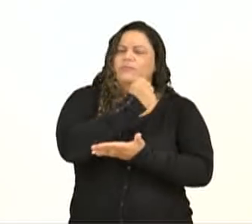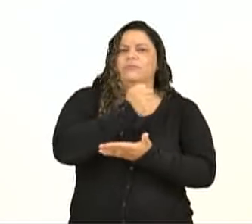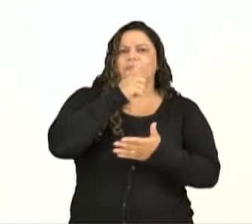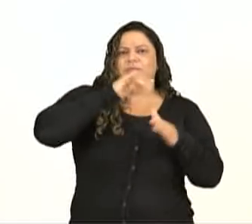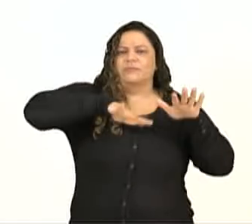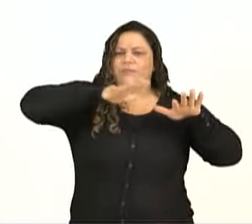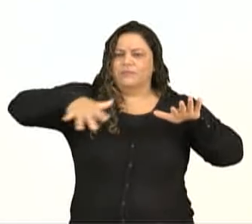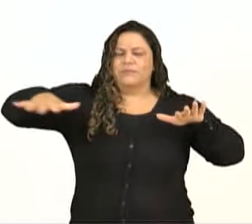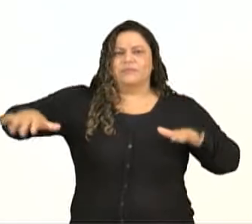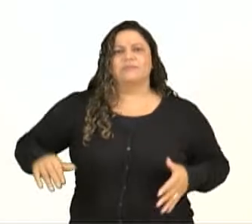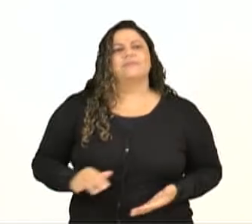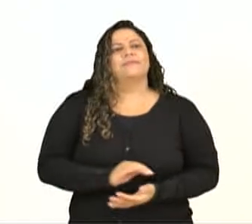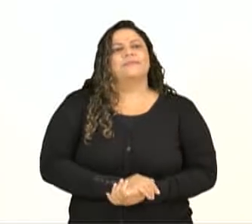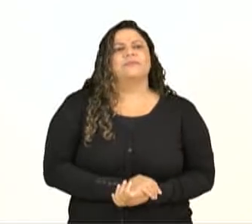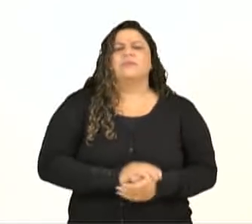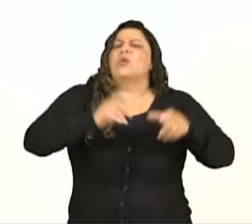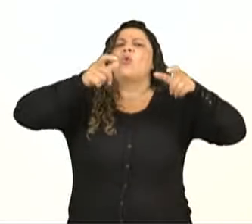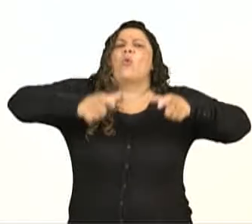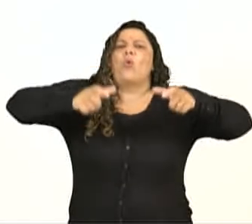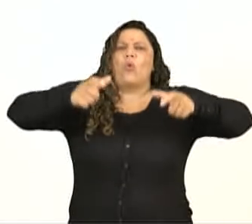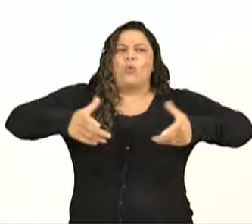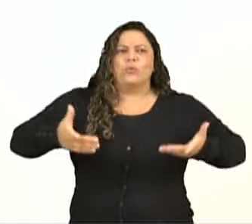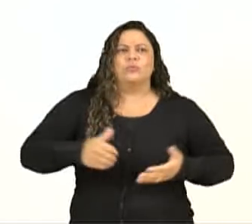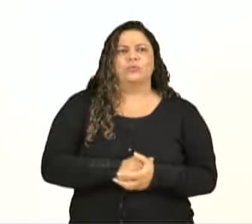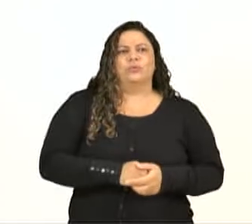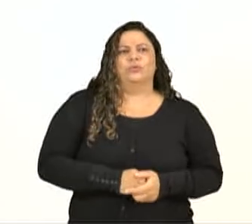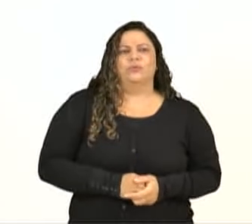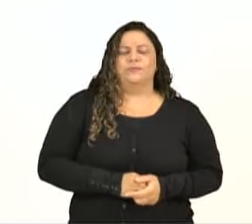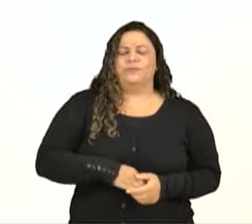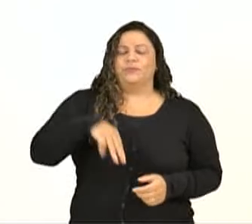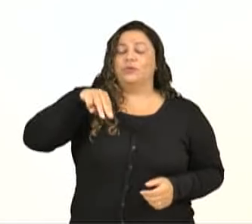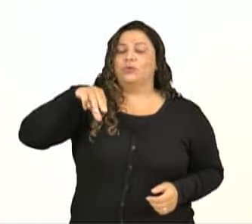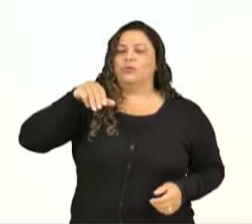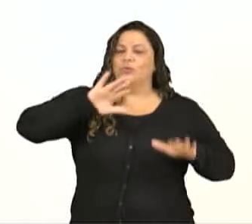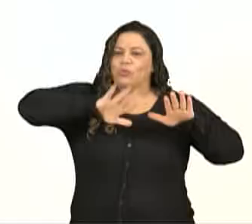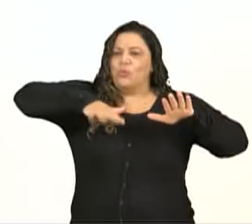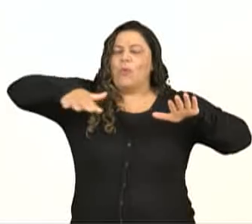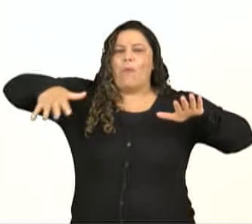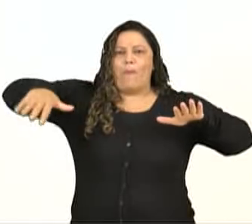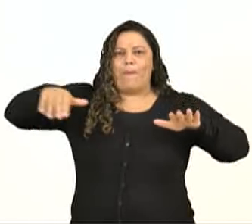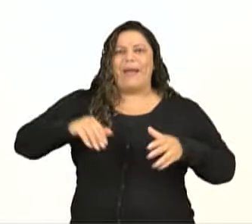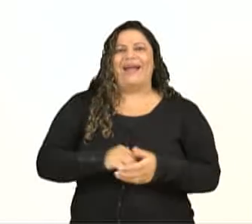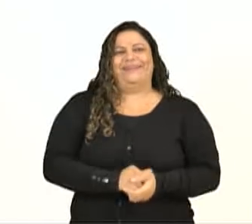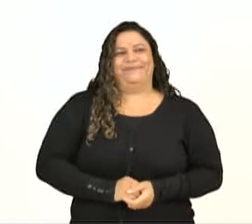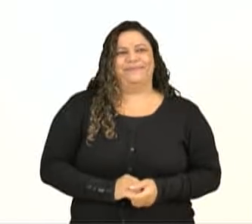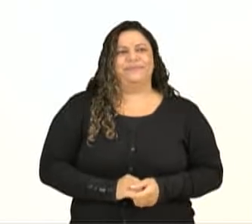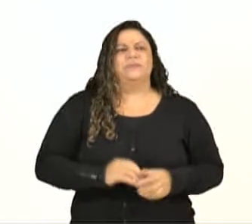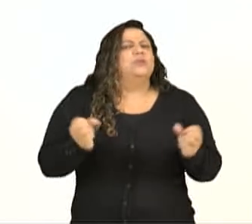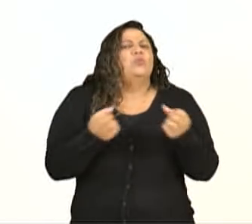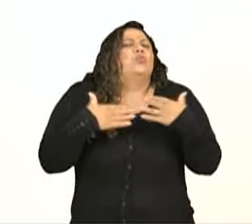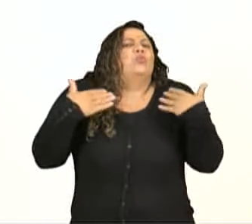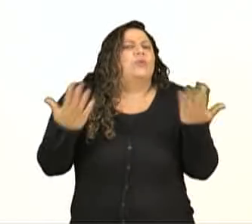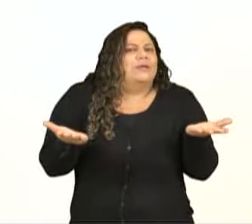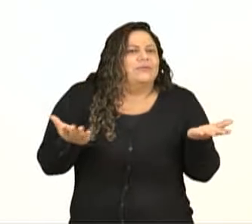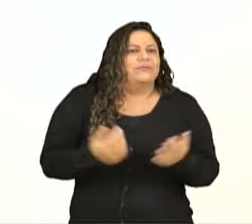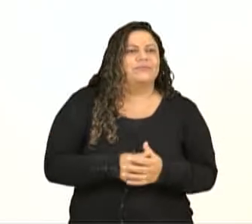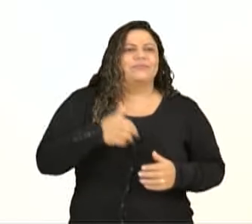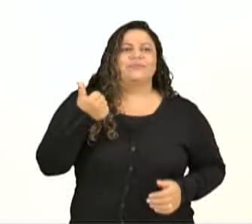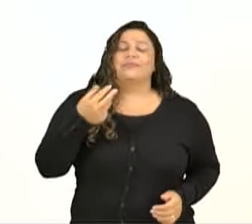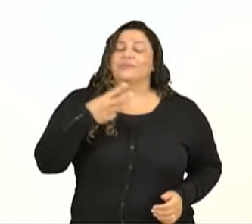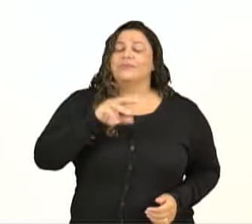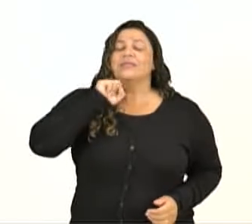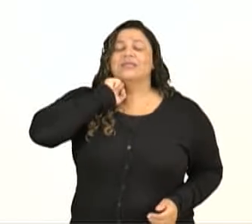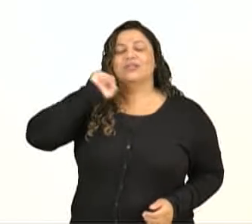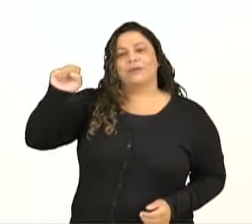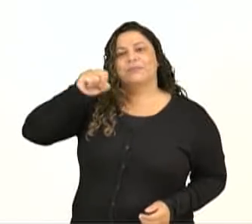mar. Aonde ocorreu? No mar Mediterrâneo. Quando ocorreu? 13 de abril